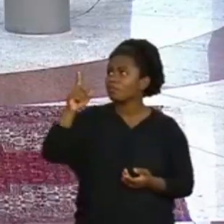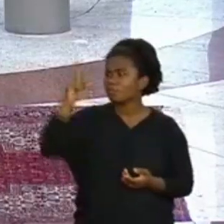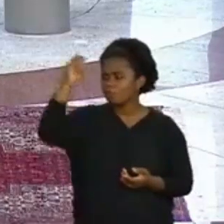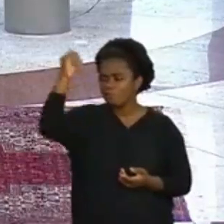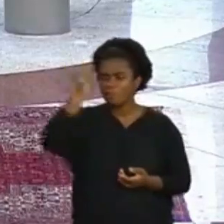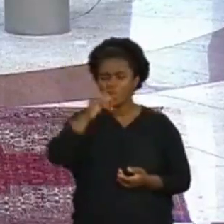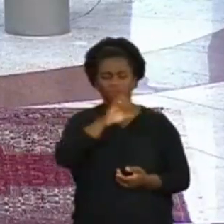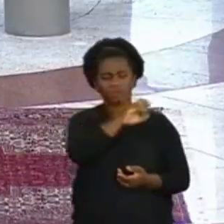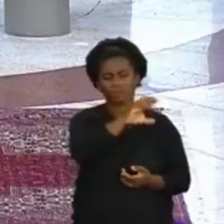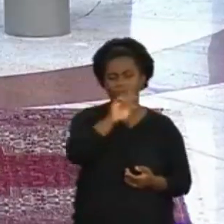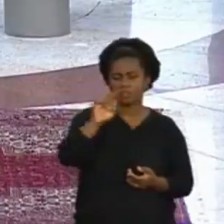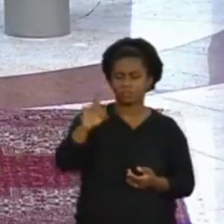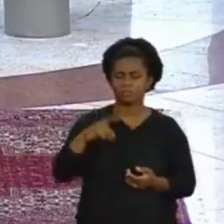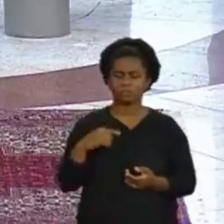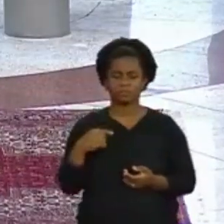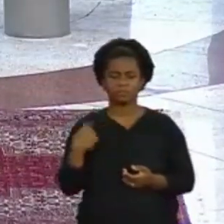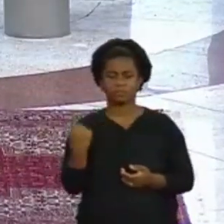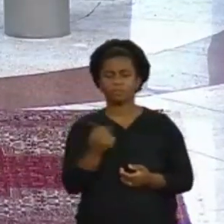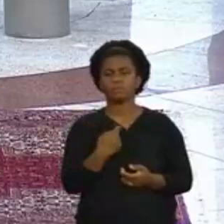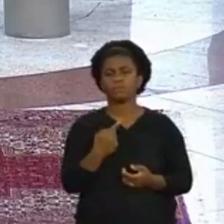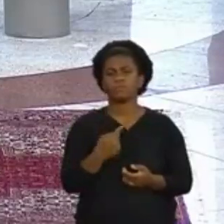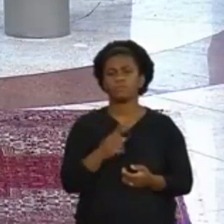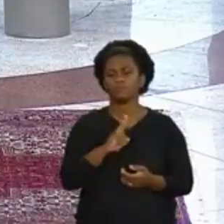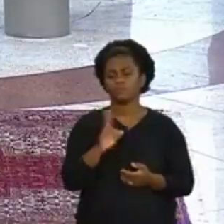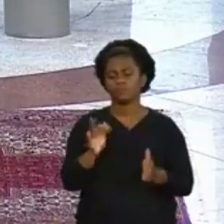de Jesus. Amém.